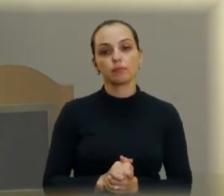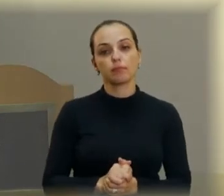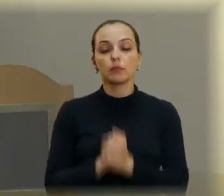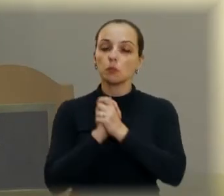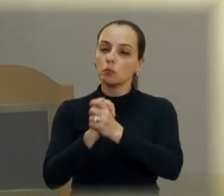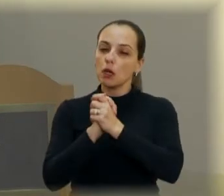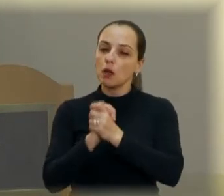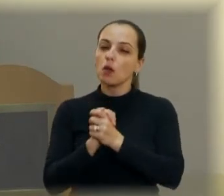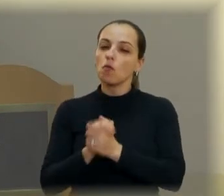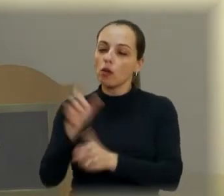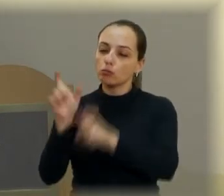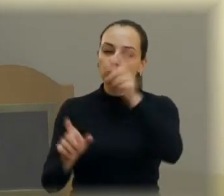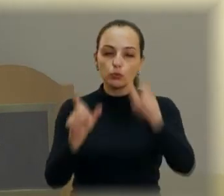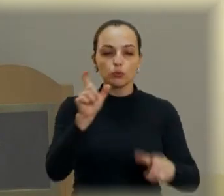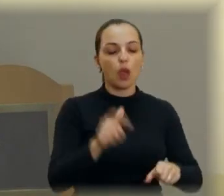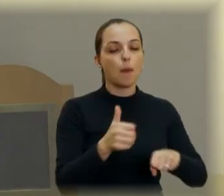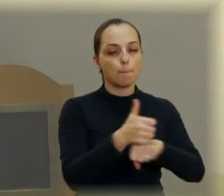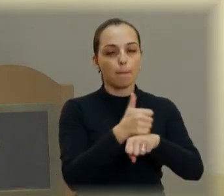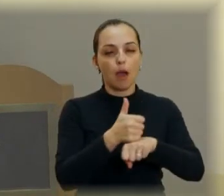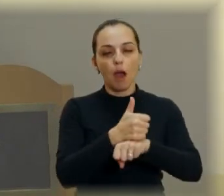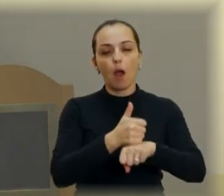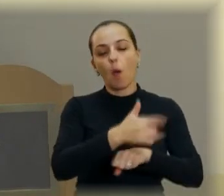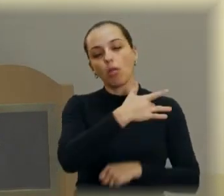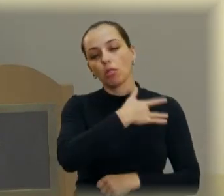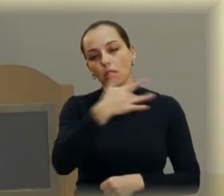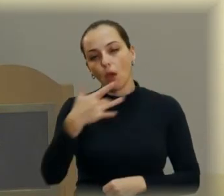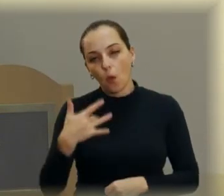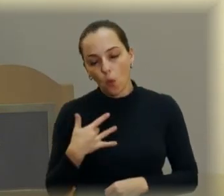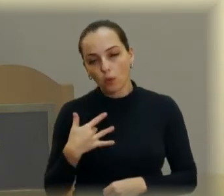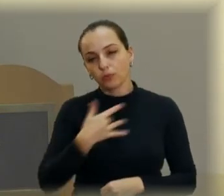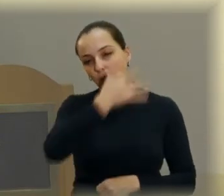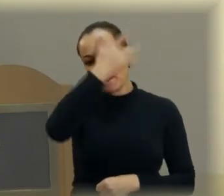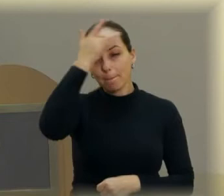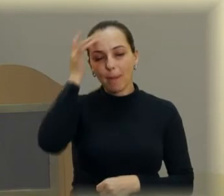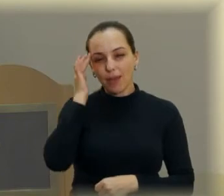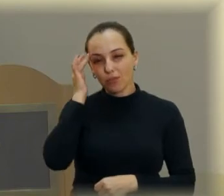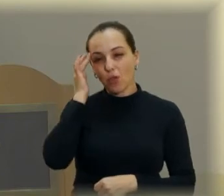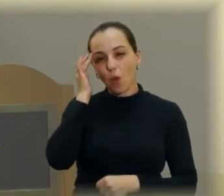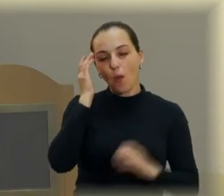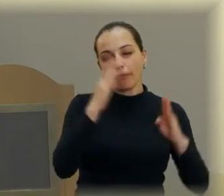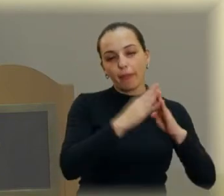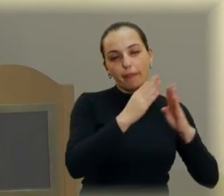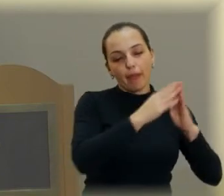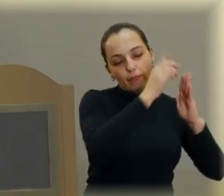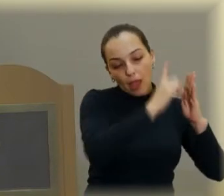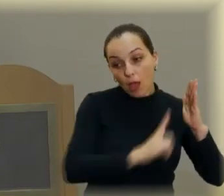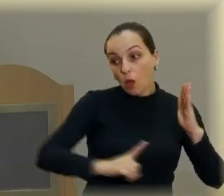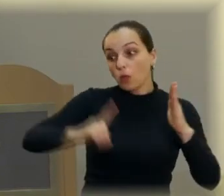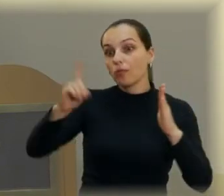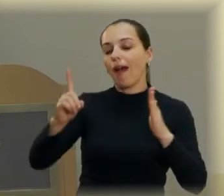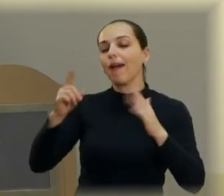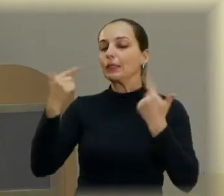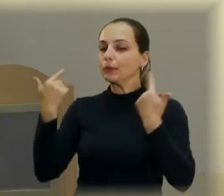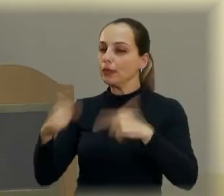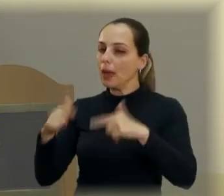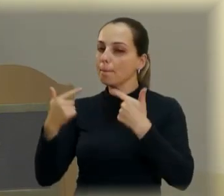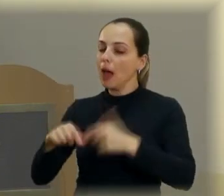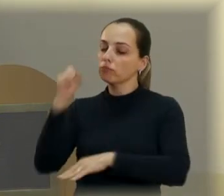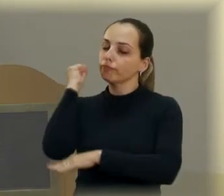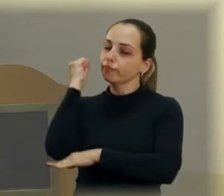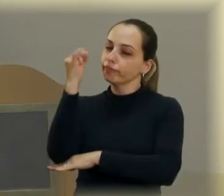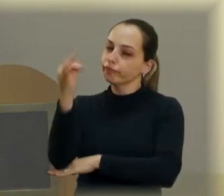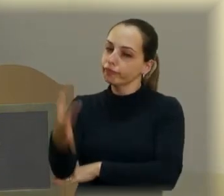os profissionais da Saúde as pessoas que sai cedo da sua casa ou Trabalho de madrugada